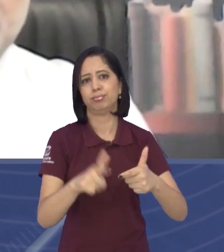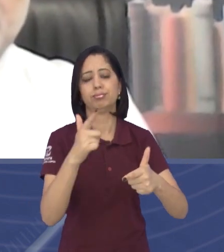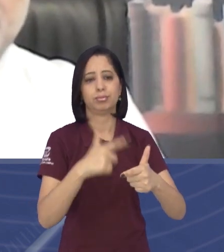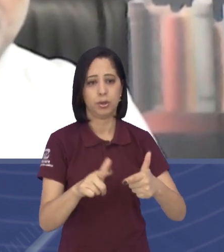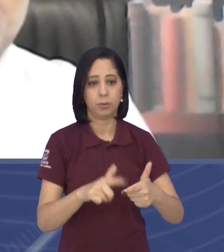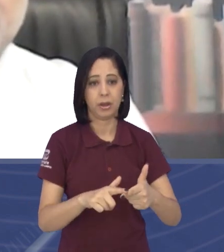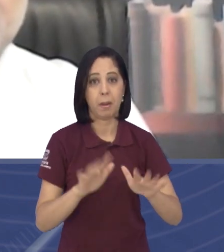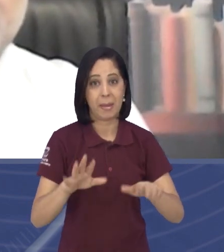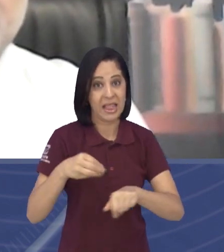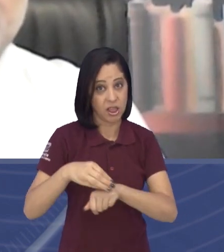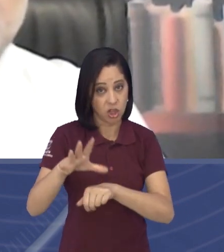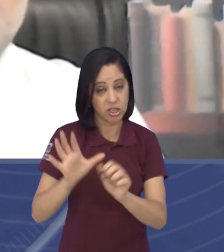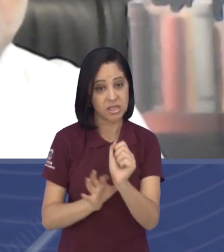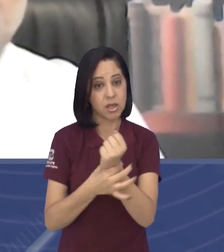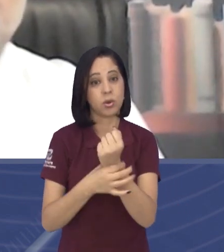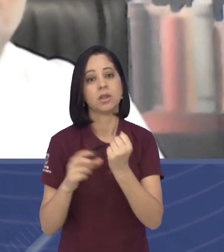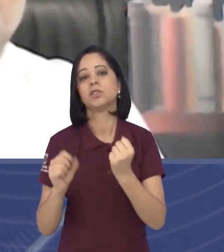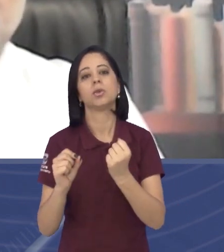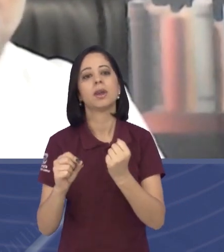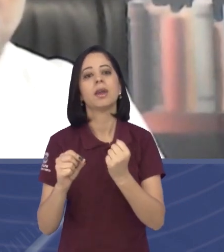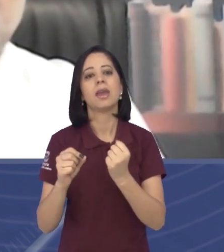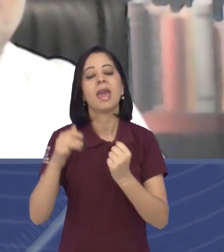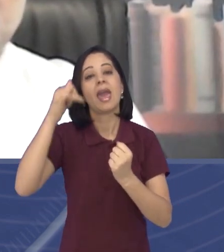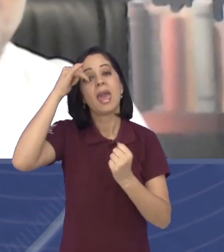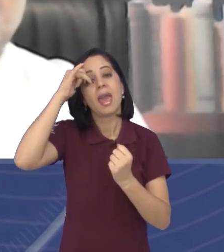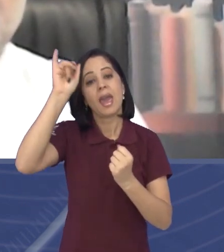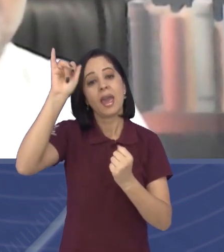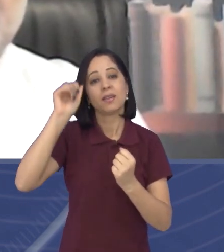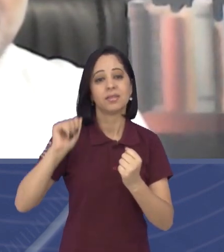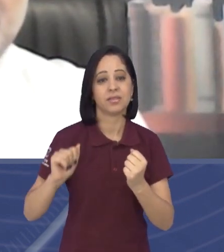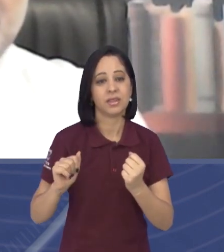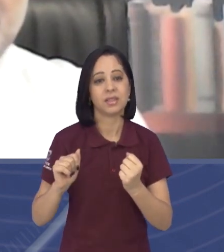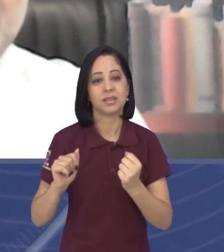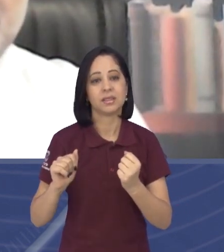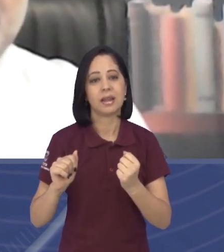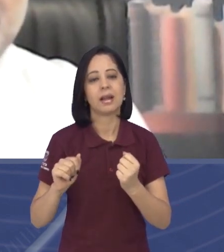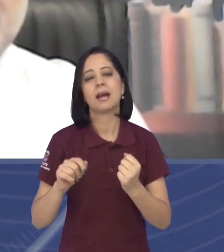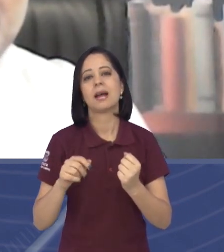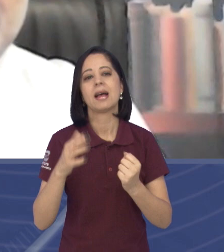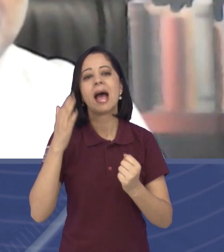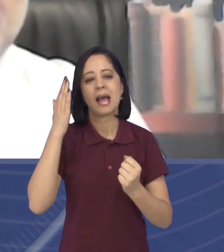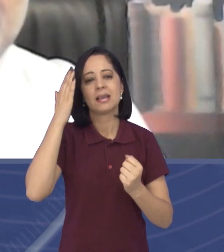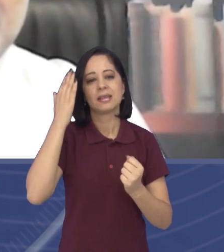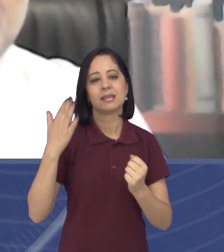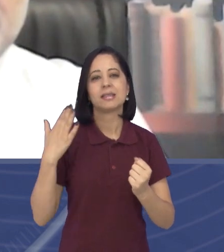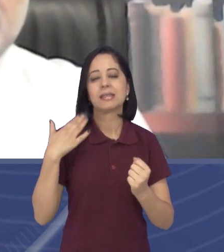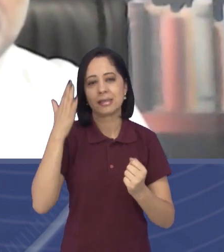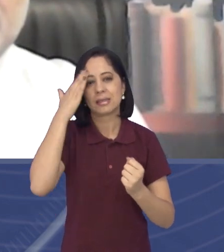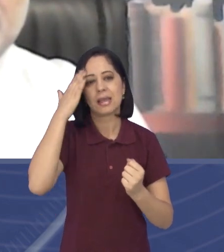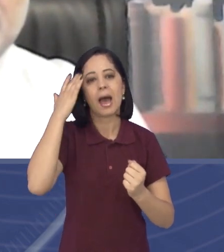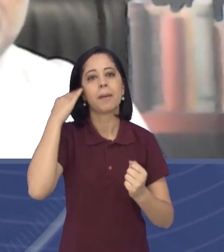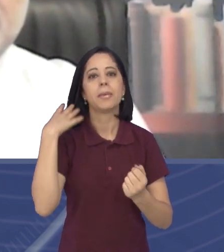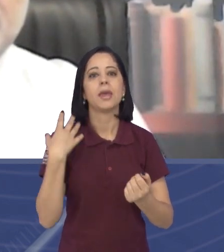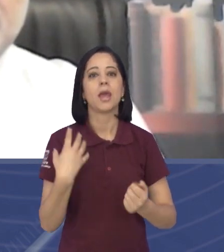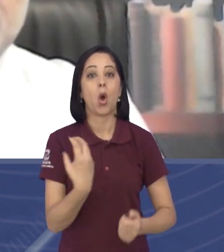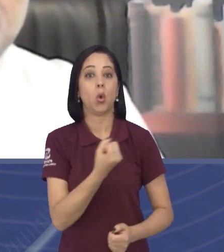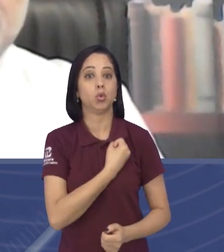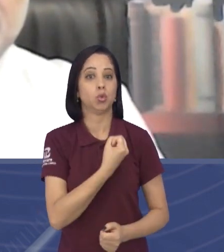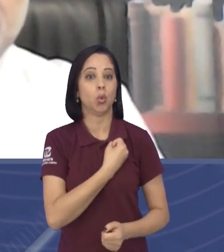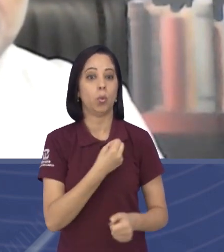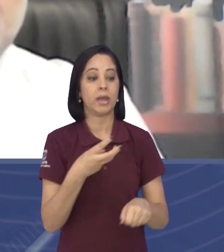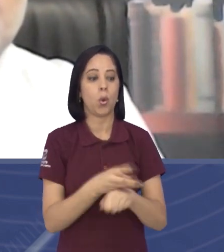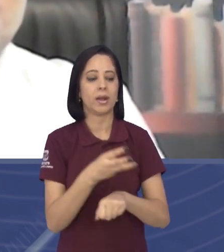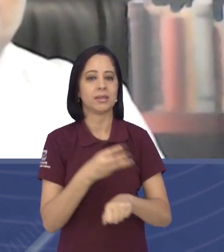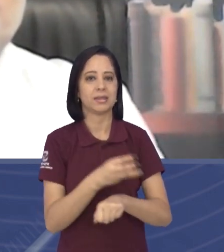de segurança é tentar evitar, às vezes a gente coloca, salva como contato, né, mãe, pai, filho,